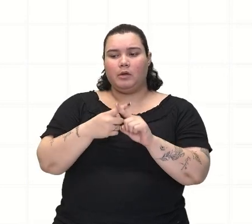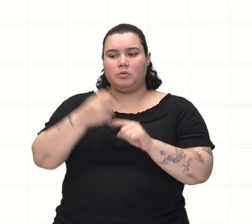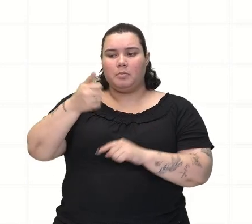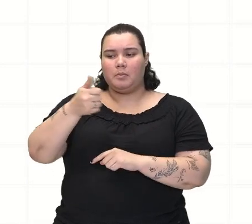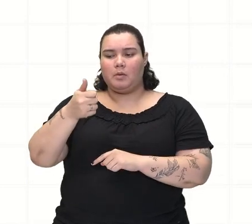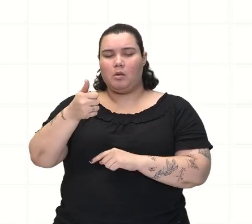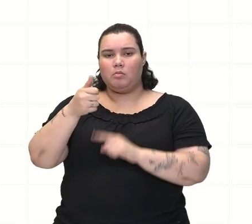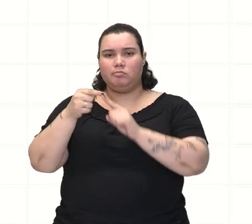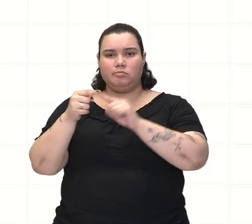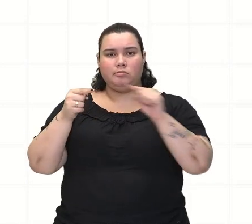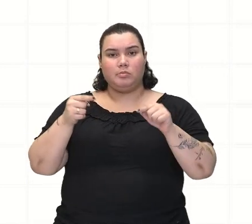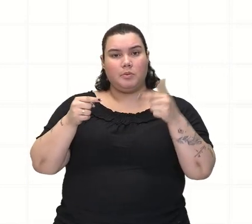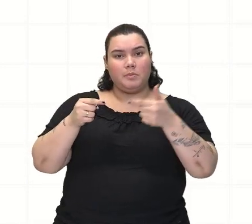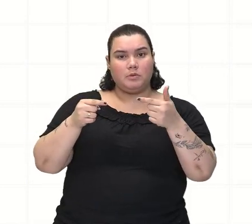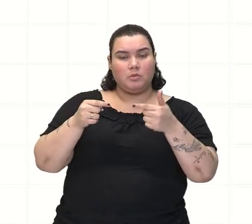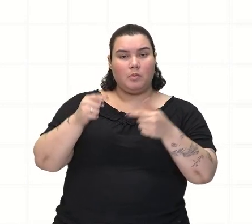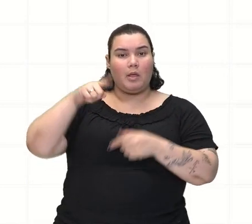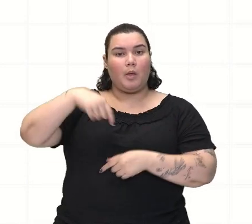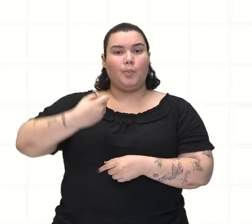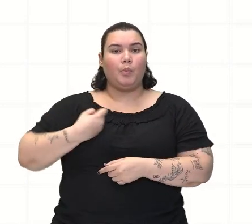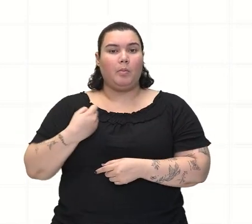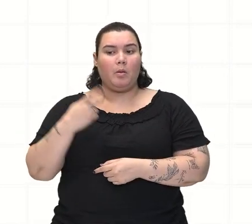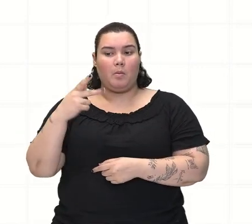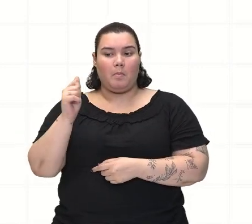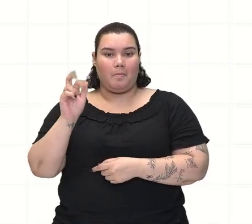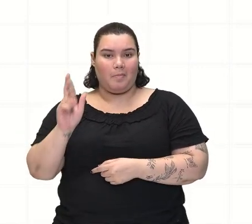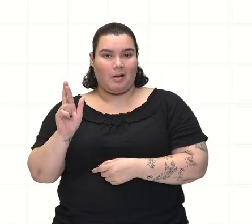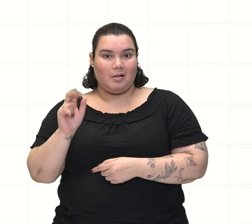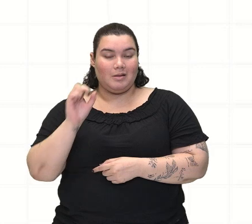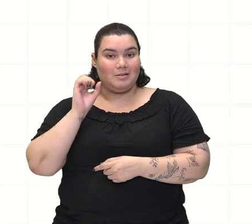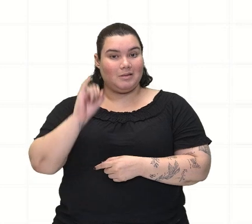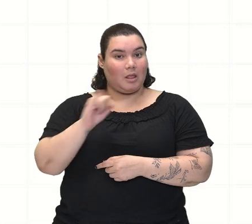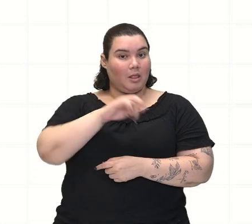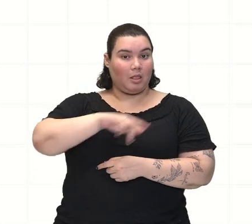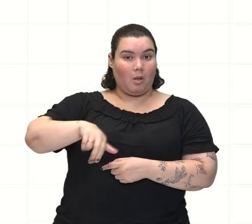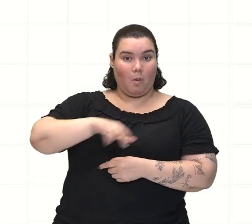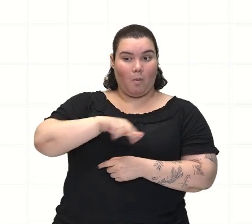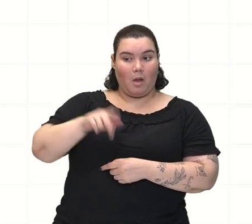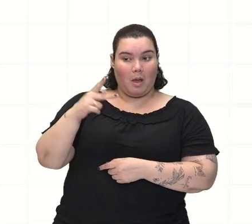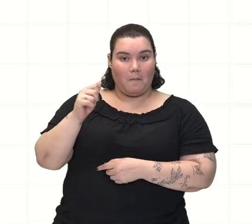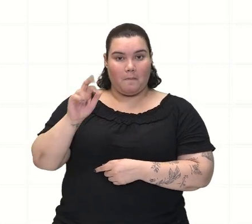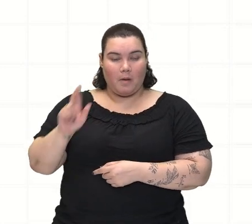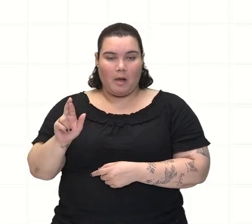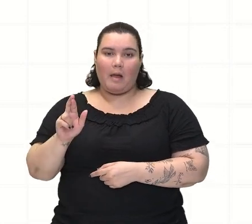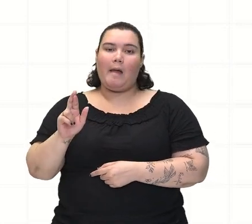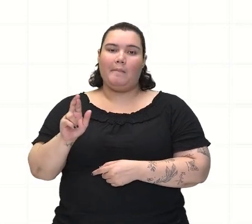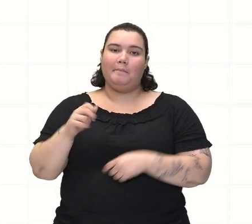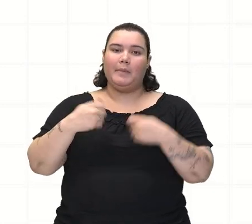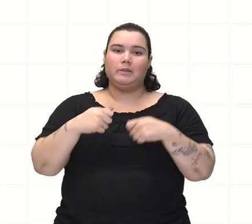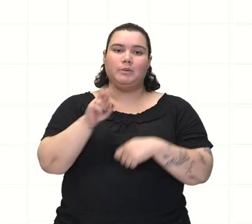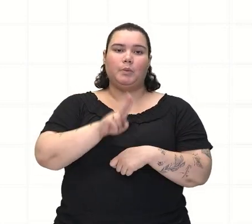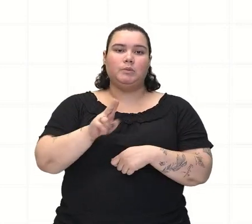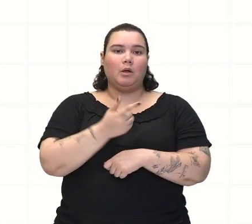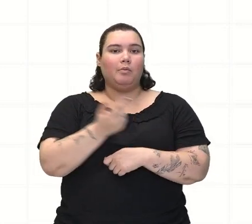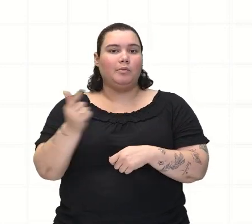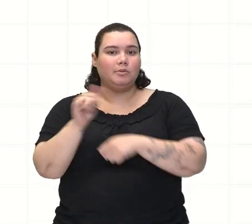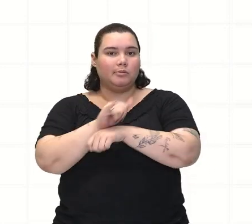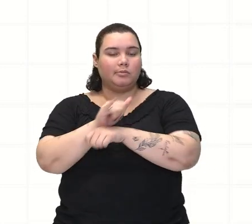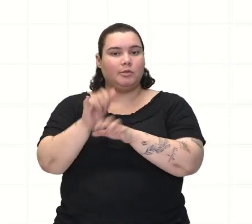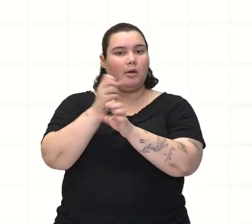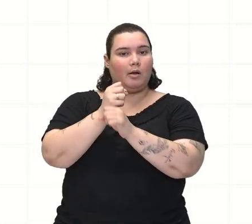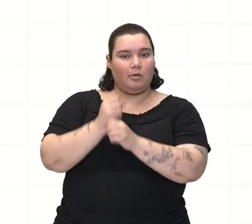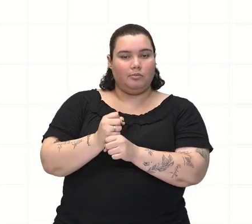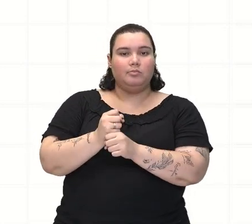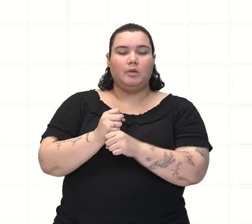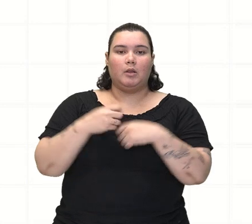par. Porque se ele não for par, aí eu já não posso utilizar essa ideia. Então, eu vou sempre observar para ver